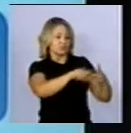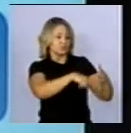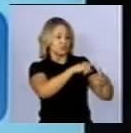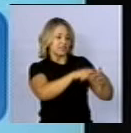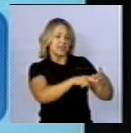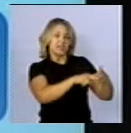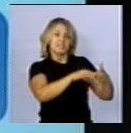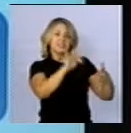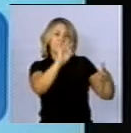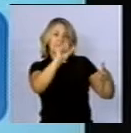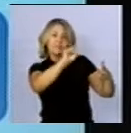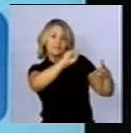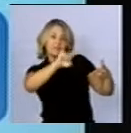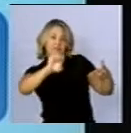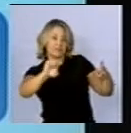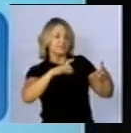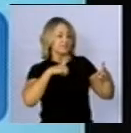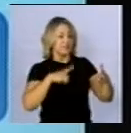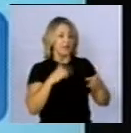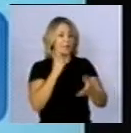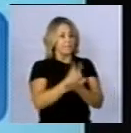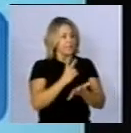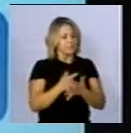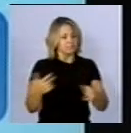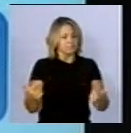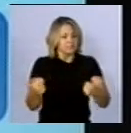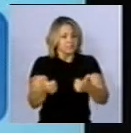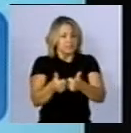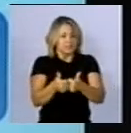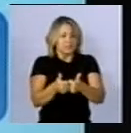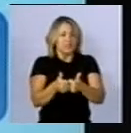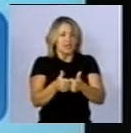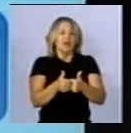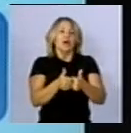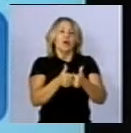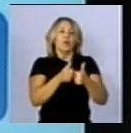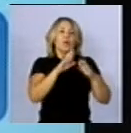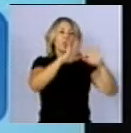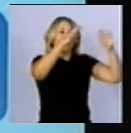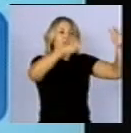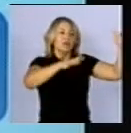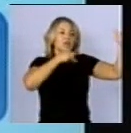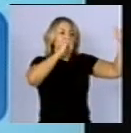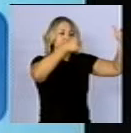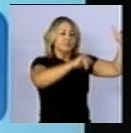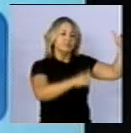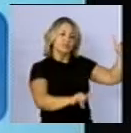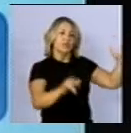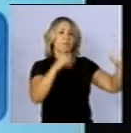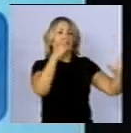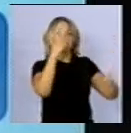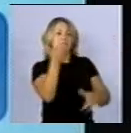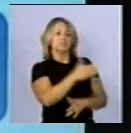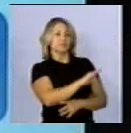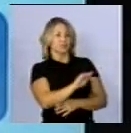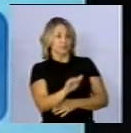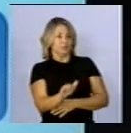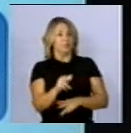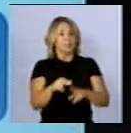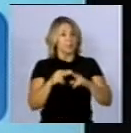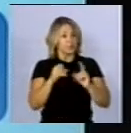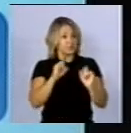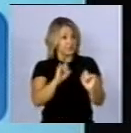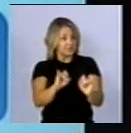três fases estejam à mesma distância em relação ao ponto de interesse o campo final gerado é nulo razão pela qual à medida que